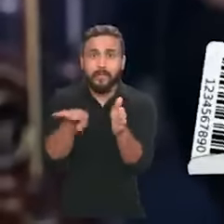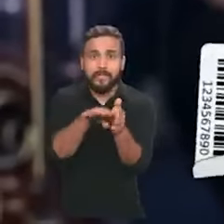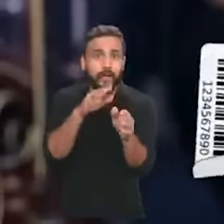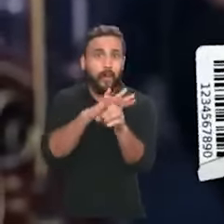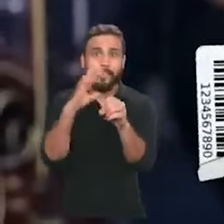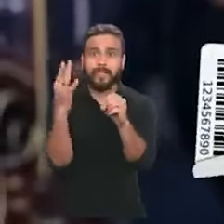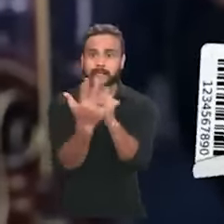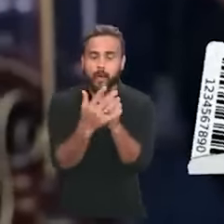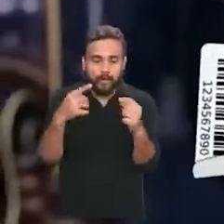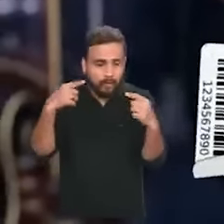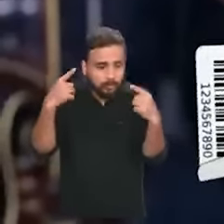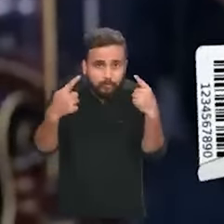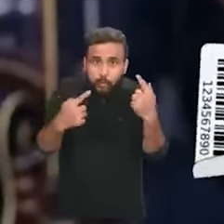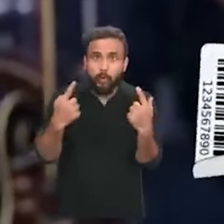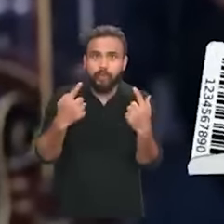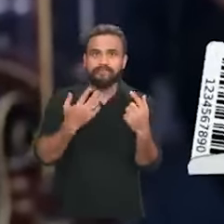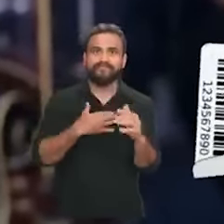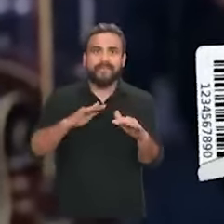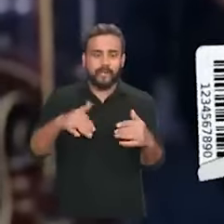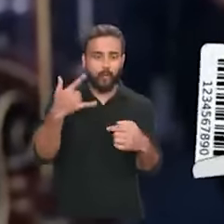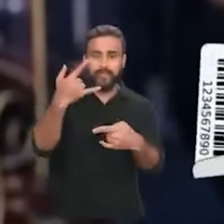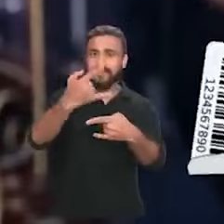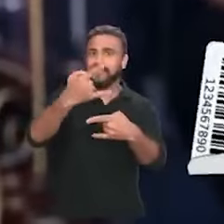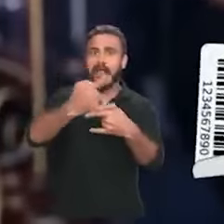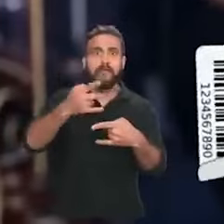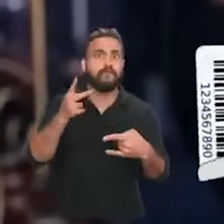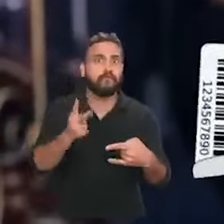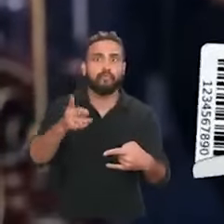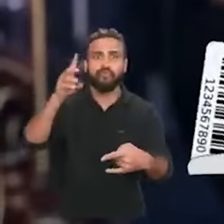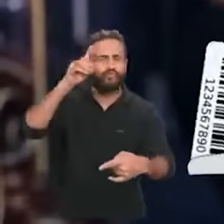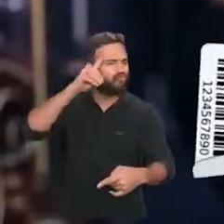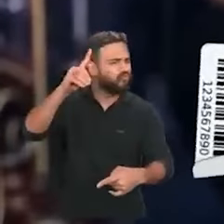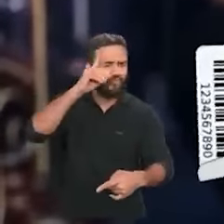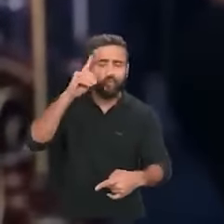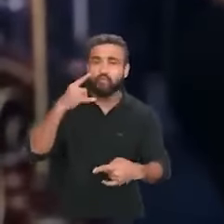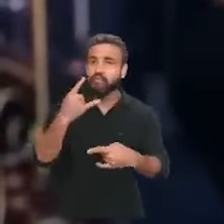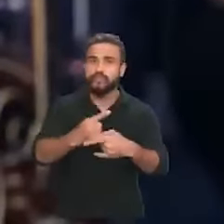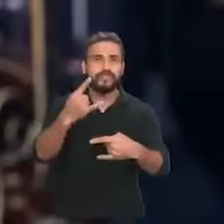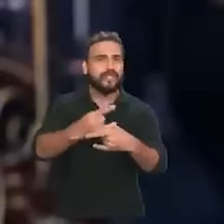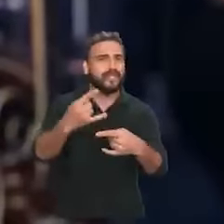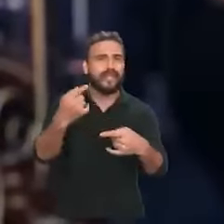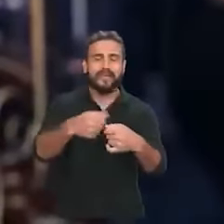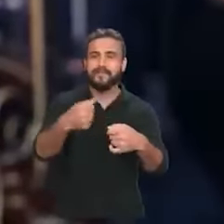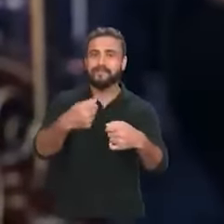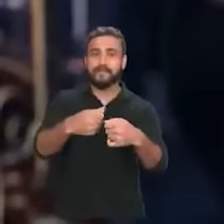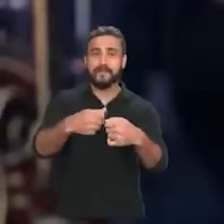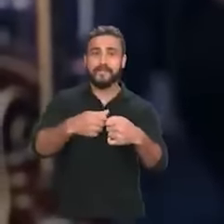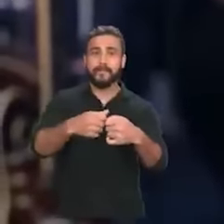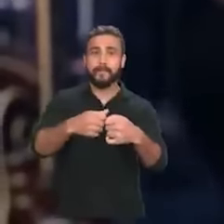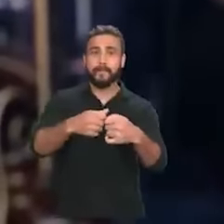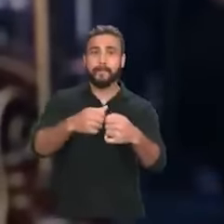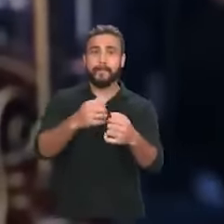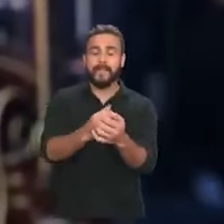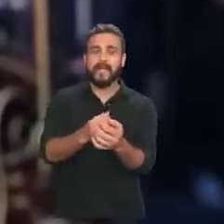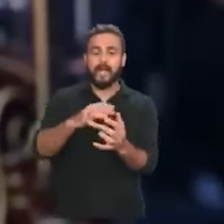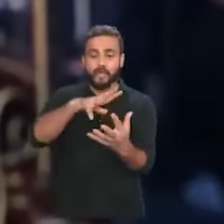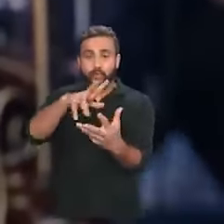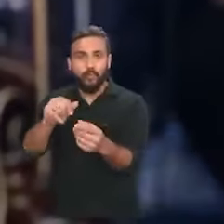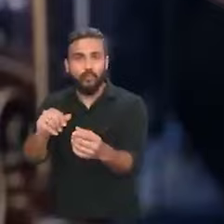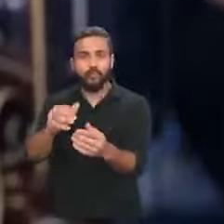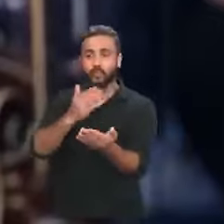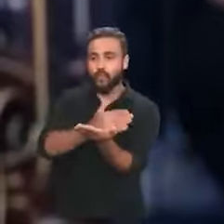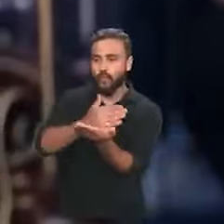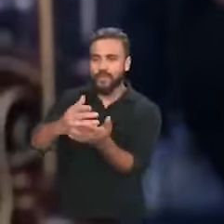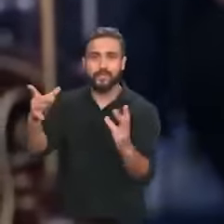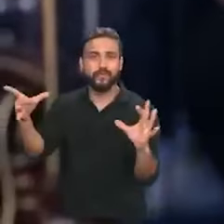Então, comecei a fazer live todos os dias. E pessoas do mundo inteiro começaram a se conectar comigo. Eu adoro